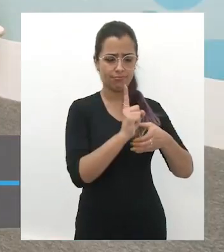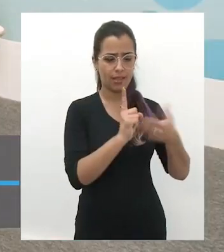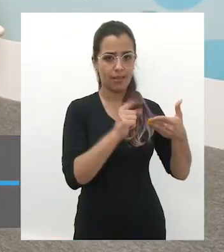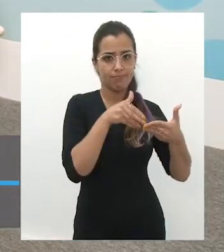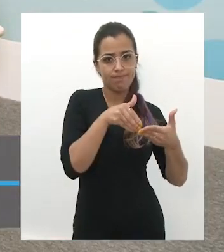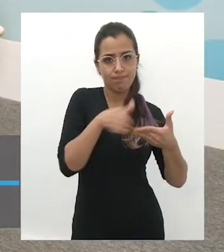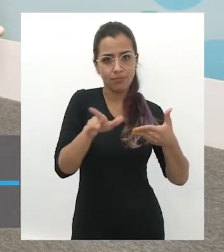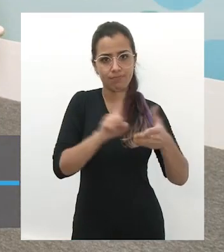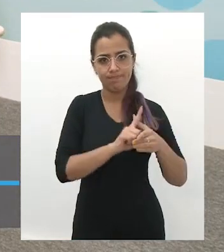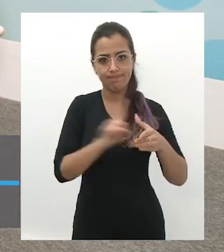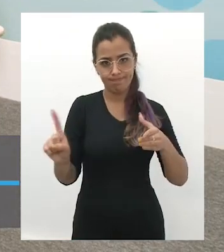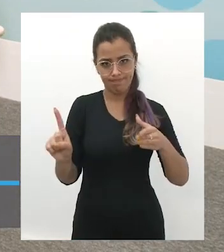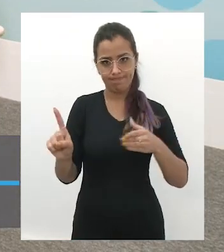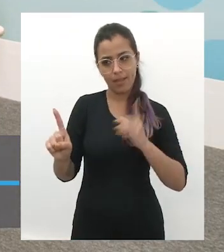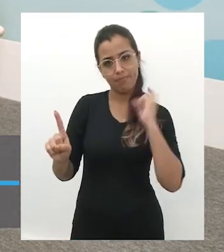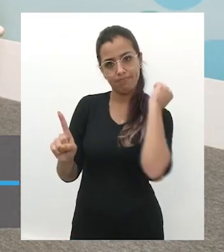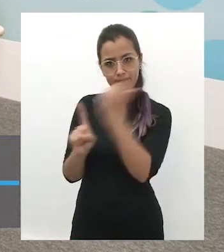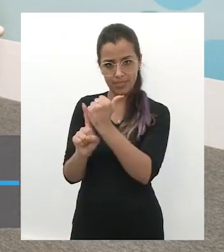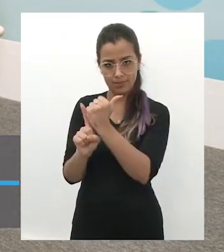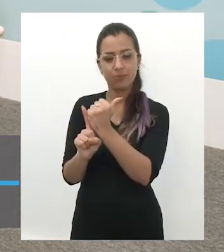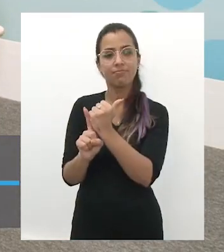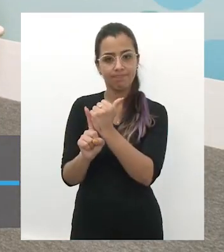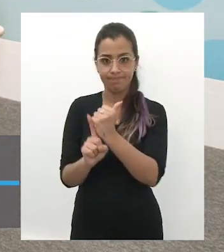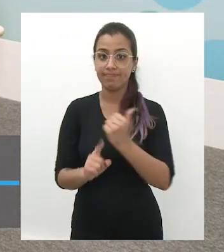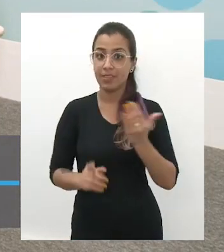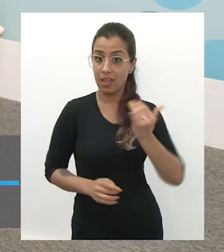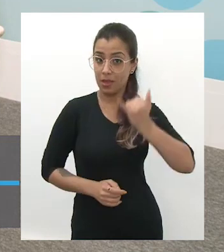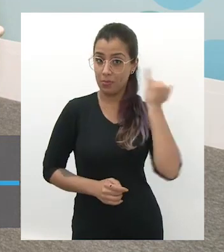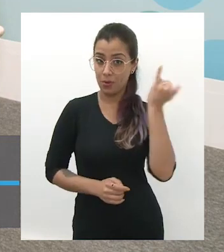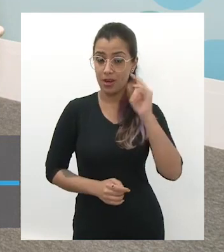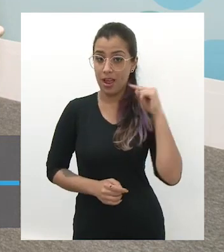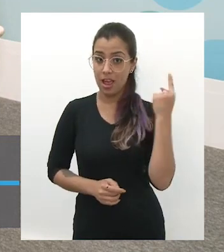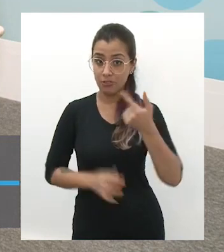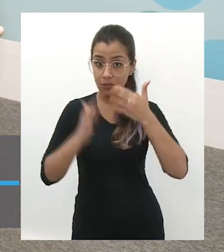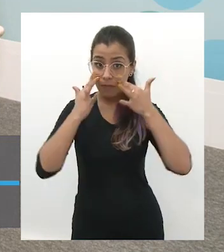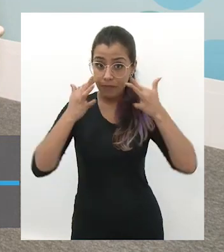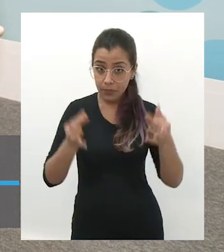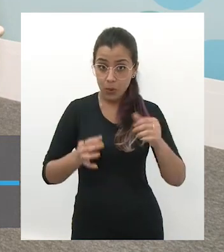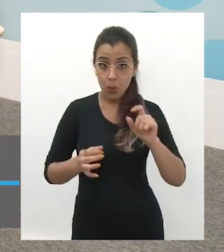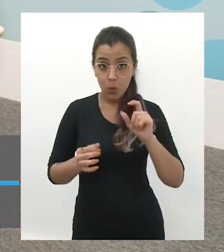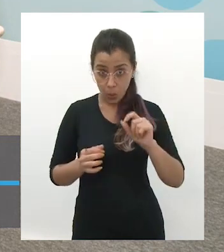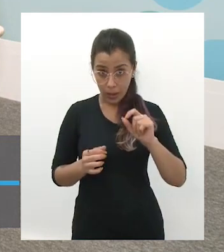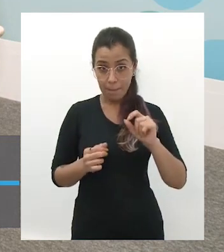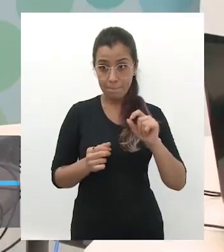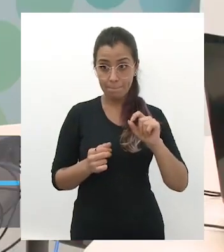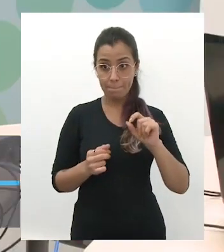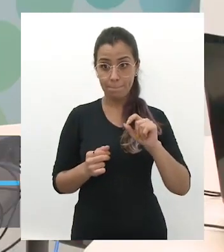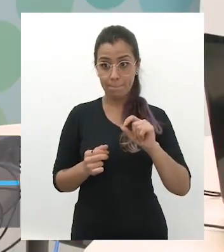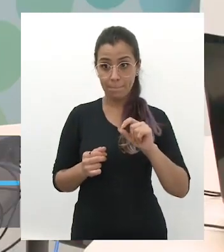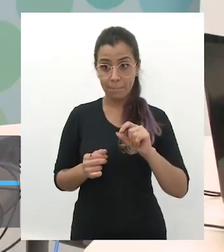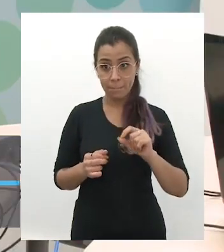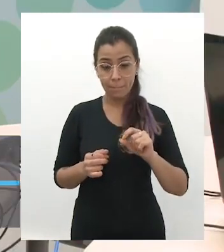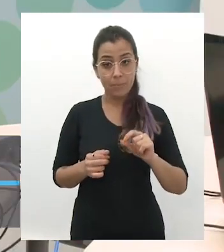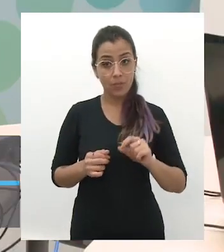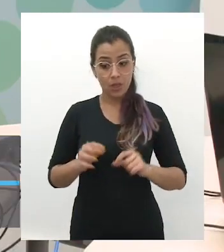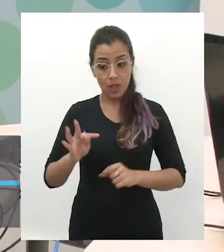o período monárquico de Roma. Exatamente. É importante a gente frisar o seguinte, estudantes do 6º ano. O Tarquínio